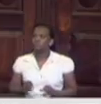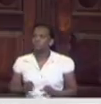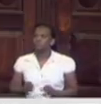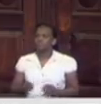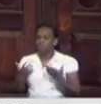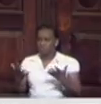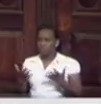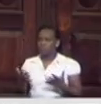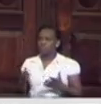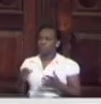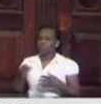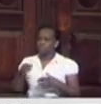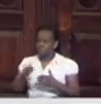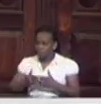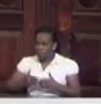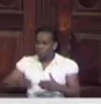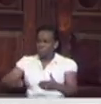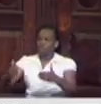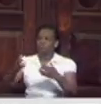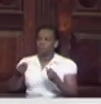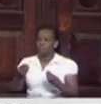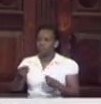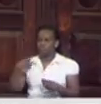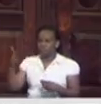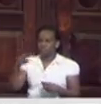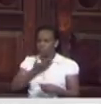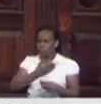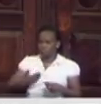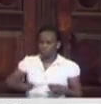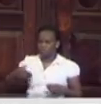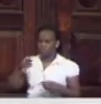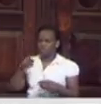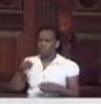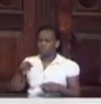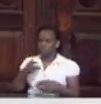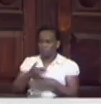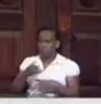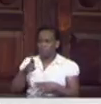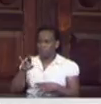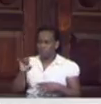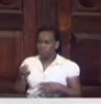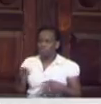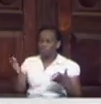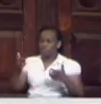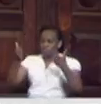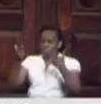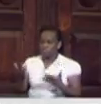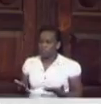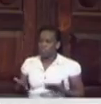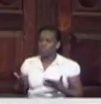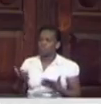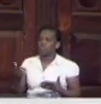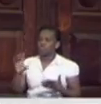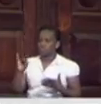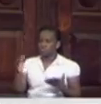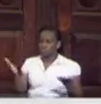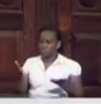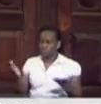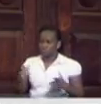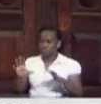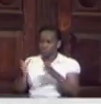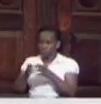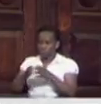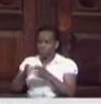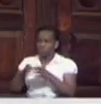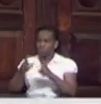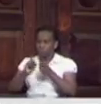que tenhamos grandes avanços na gestão da cidade do Rio de Janeiro. Queria agora registrar que no dia de hoje a Comissão de